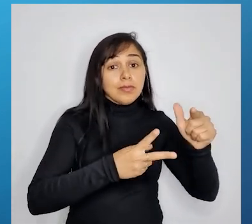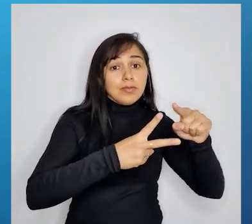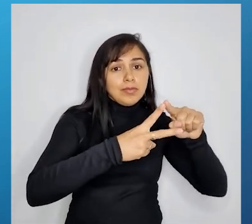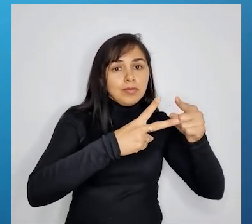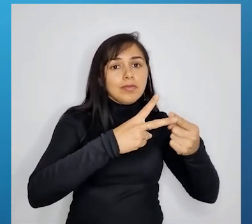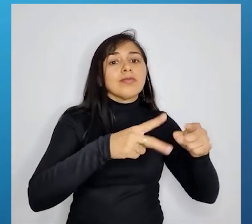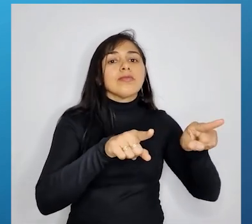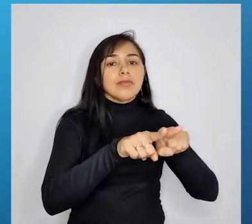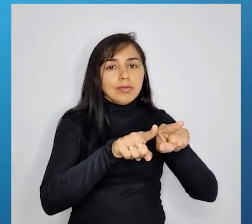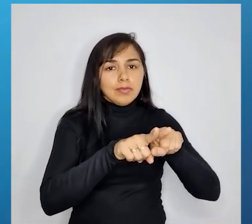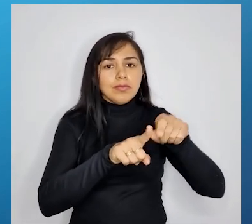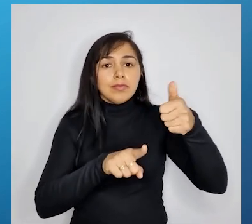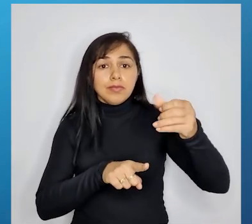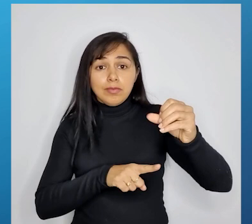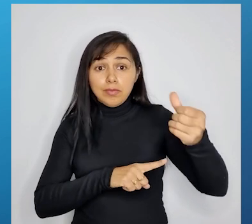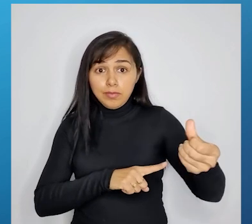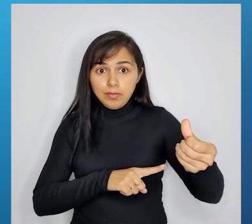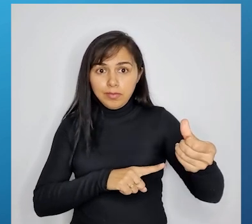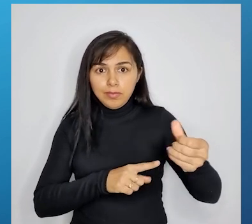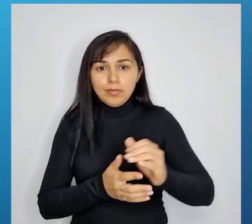resposta, nós temos 74,